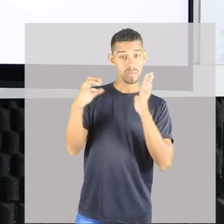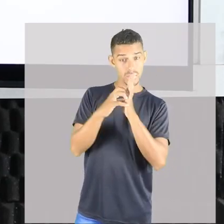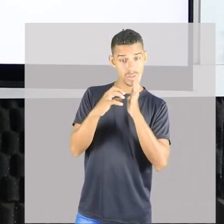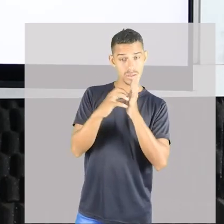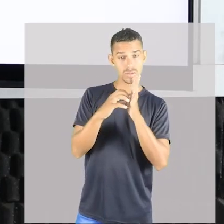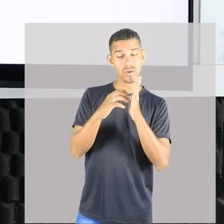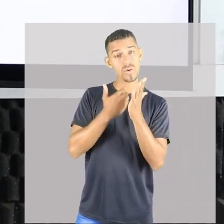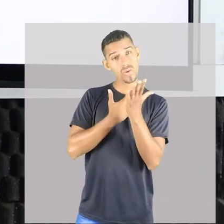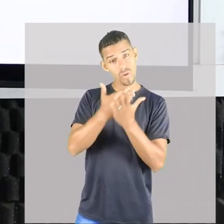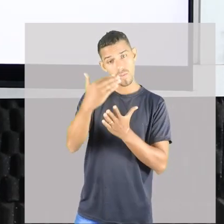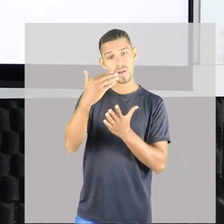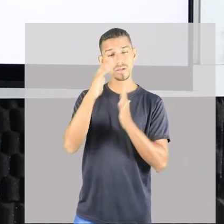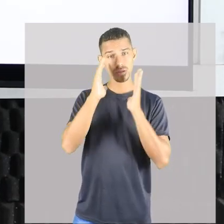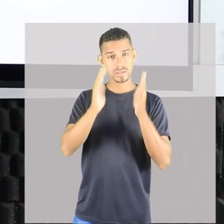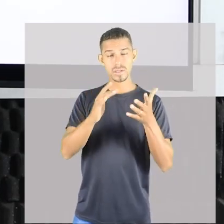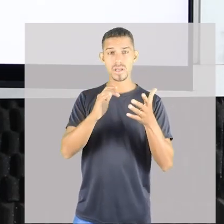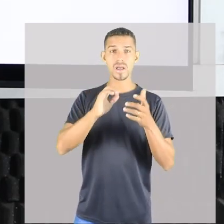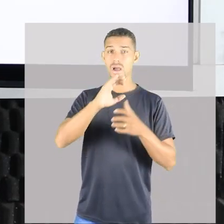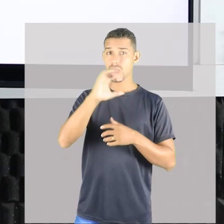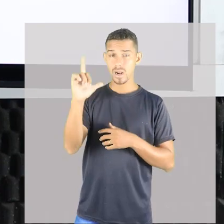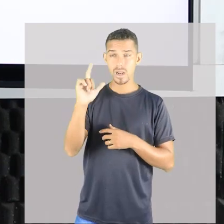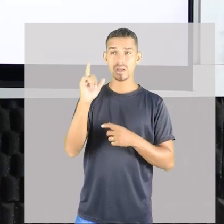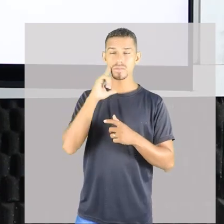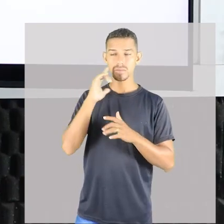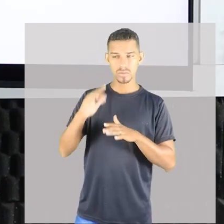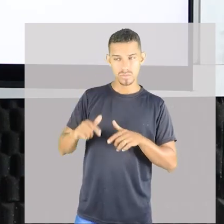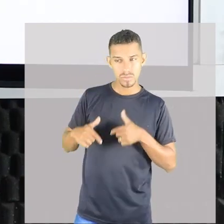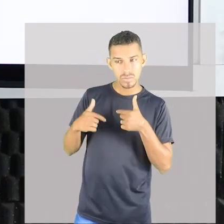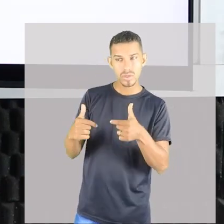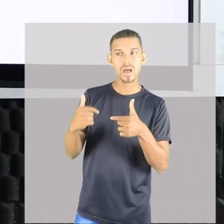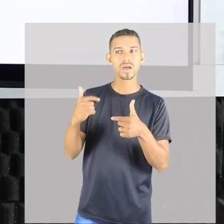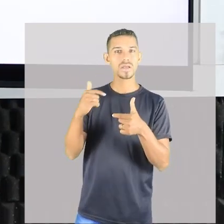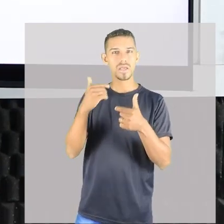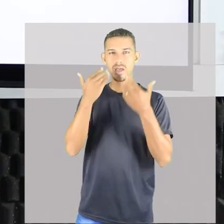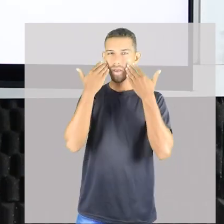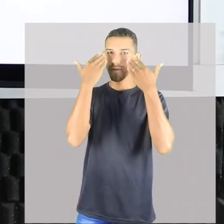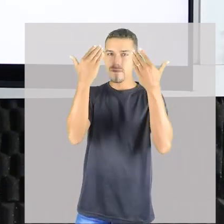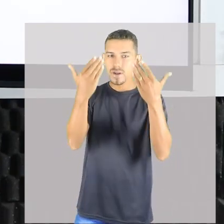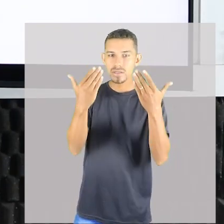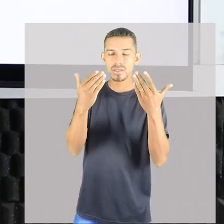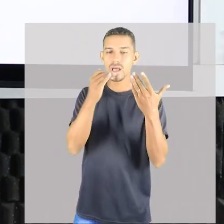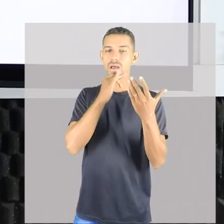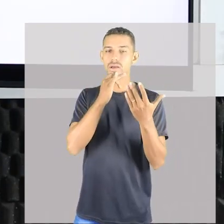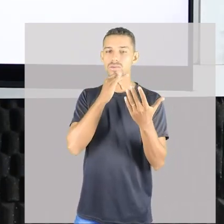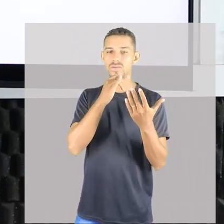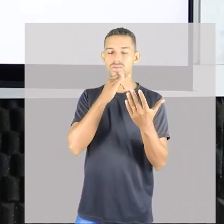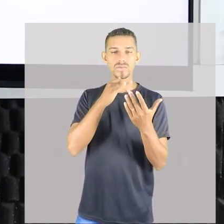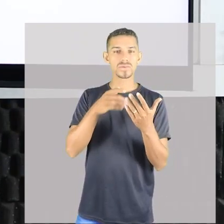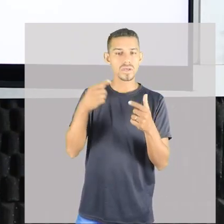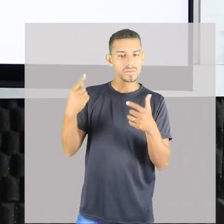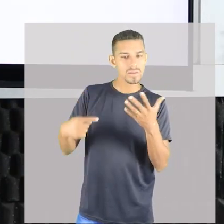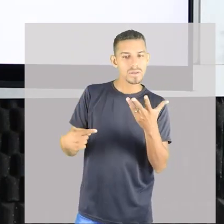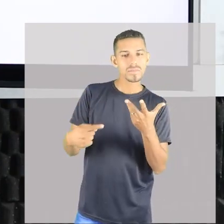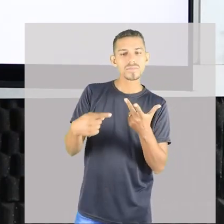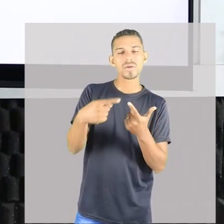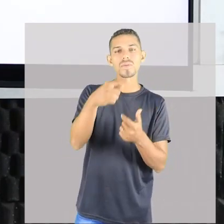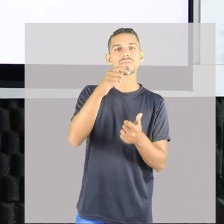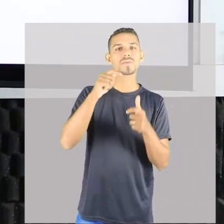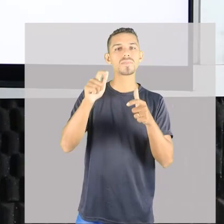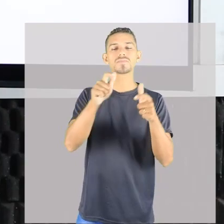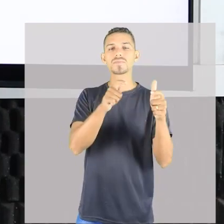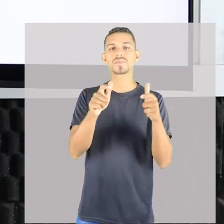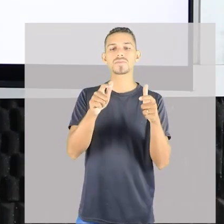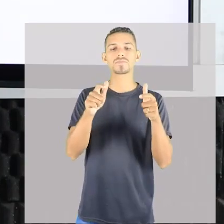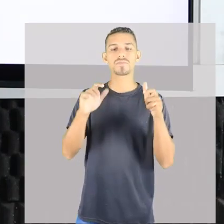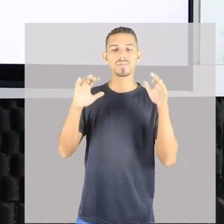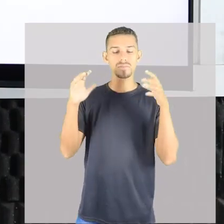ele já começa a, claro, beber desta fonte e a enfrentar esses ditames colocados por